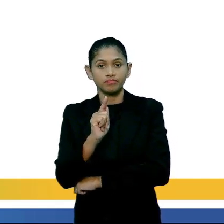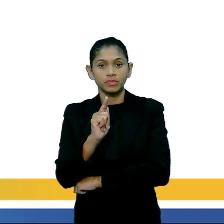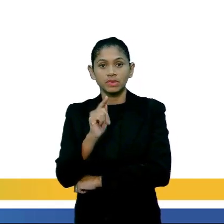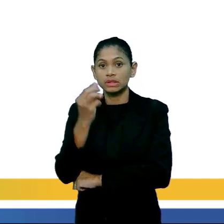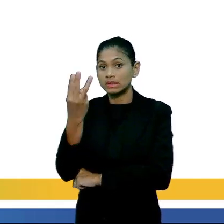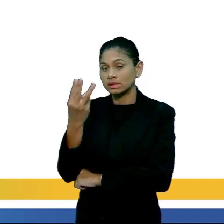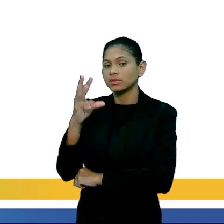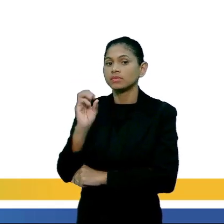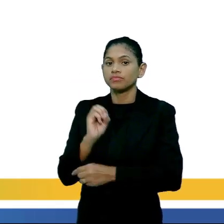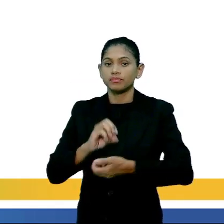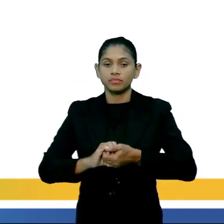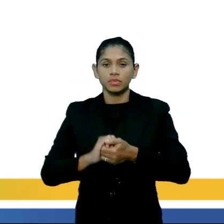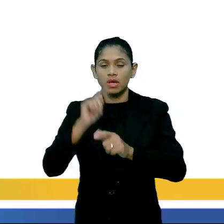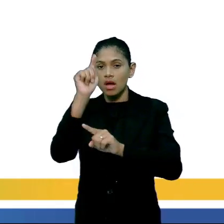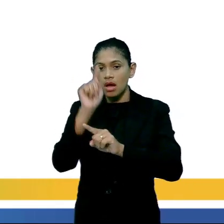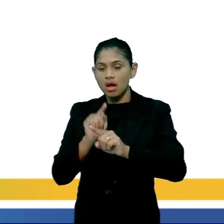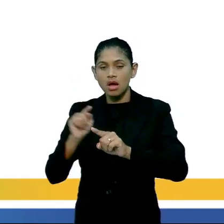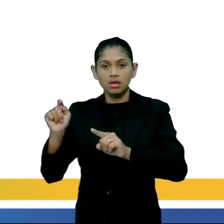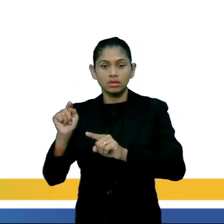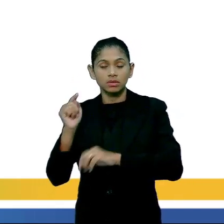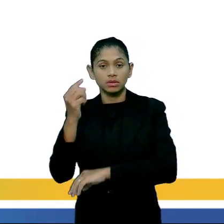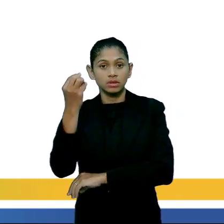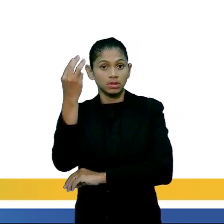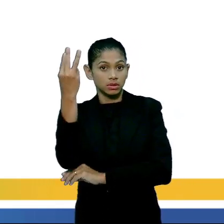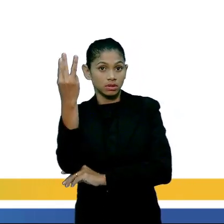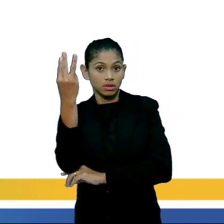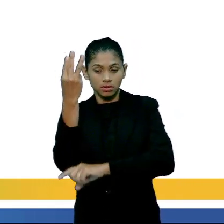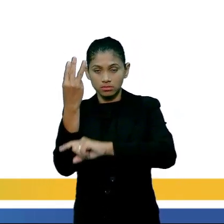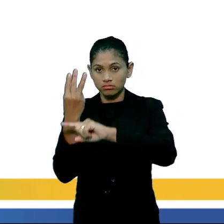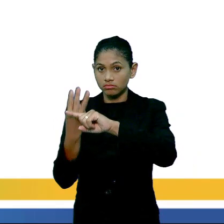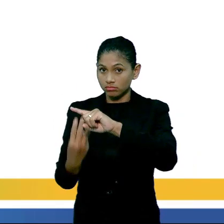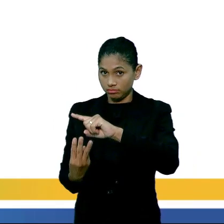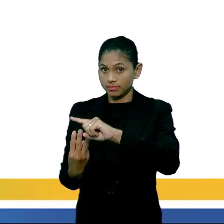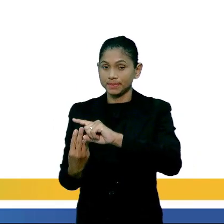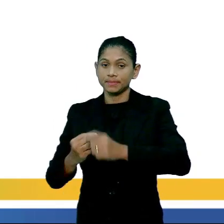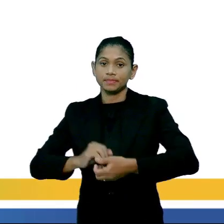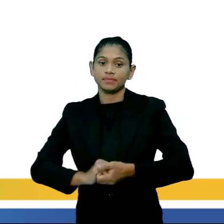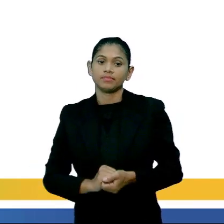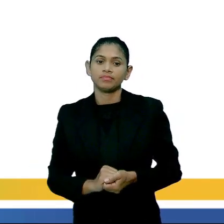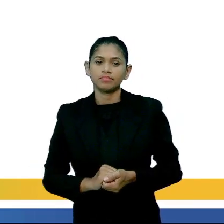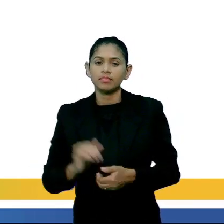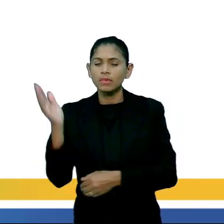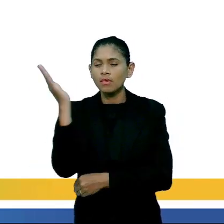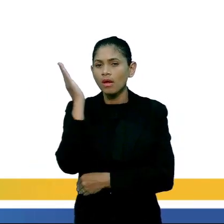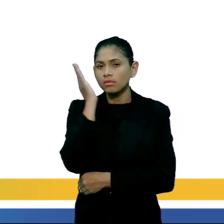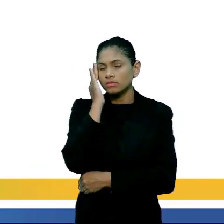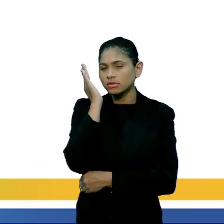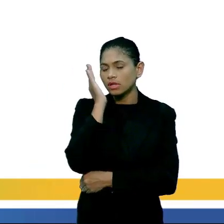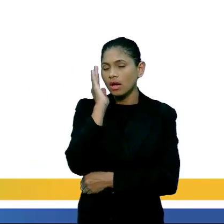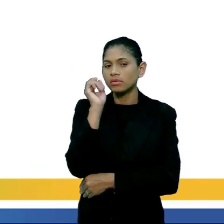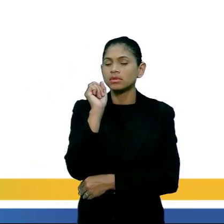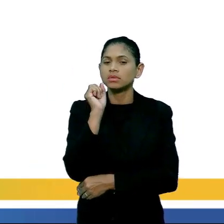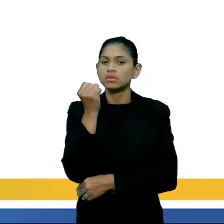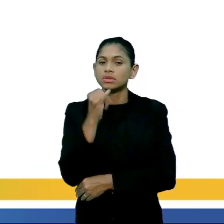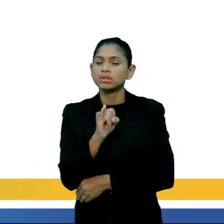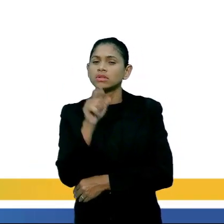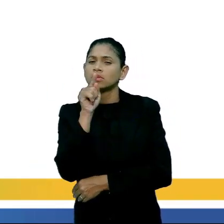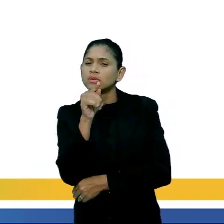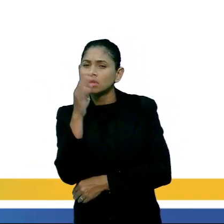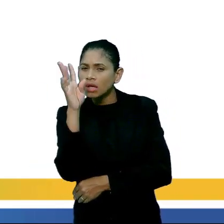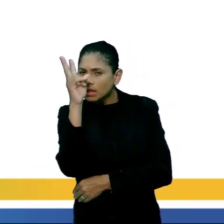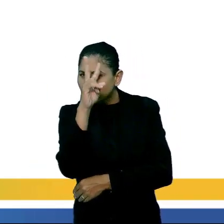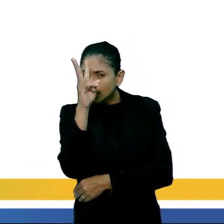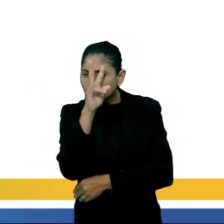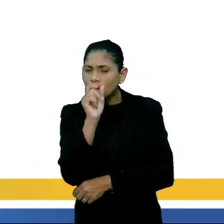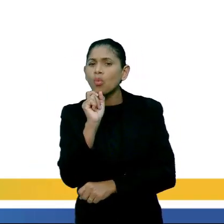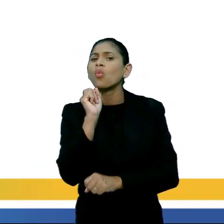de 3 sobre 3. Eu quero saber se você lembra o que é o